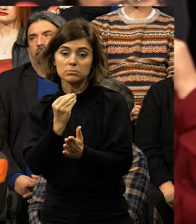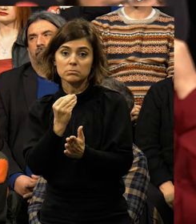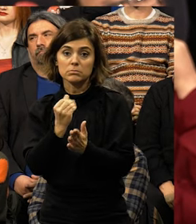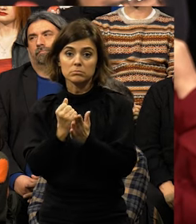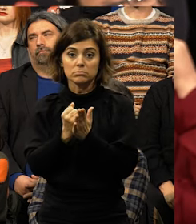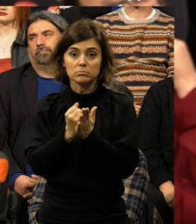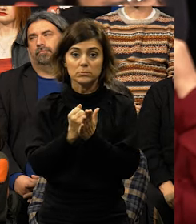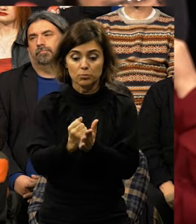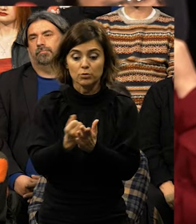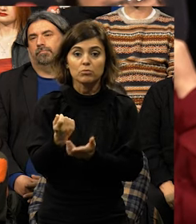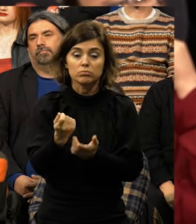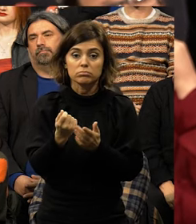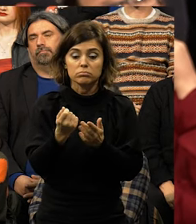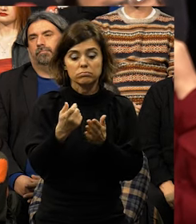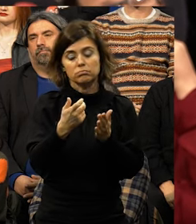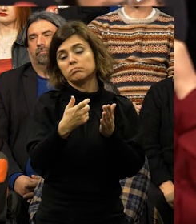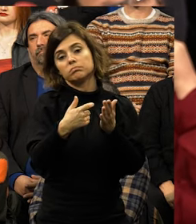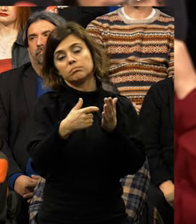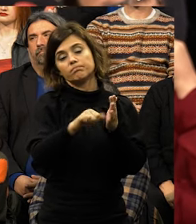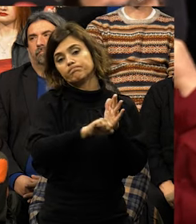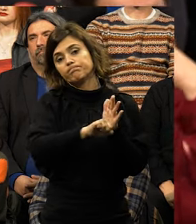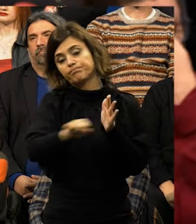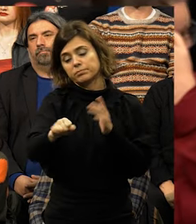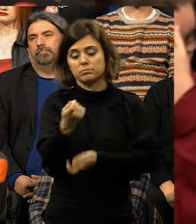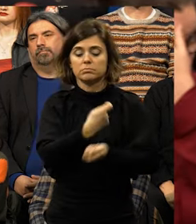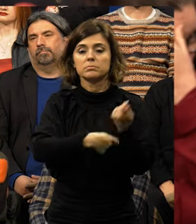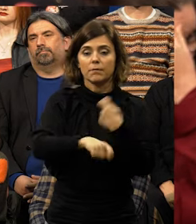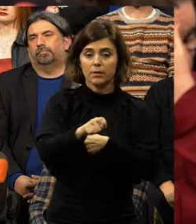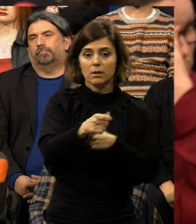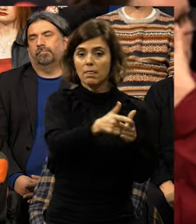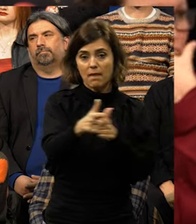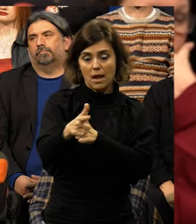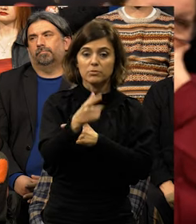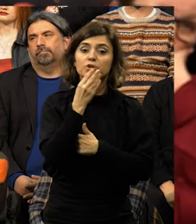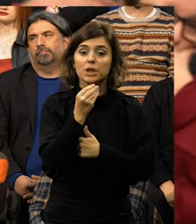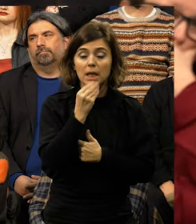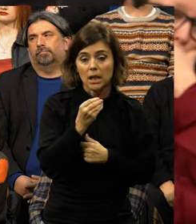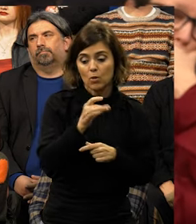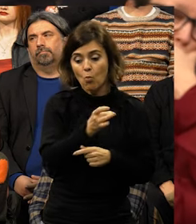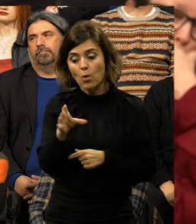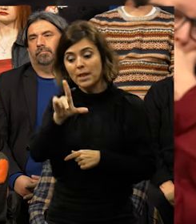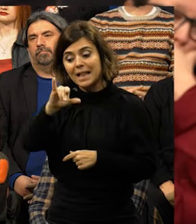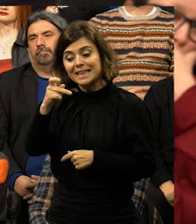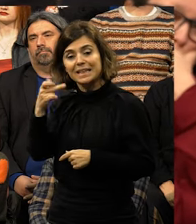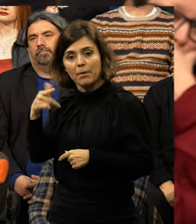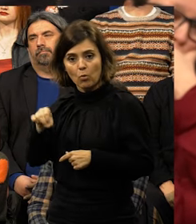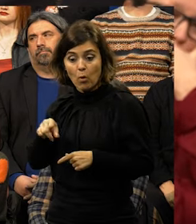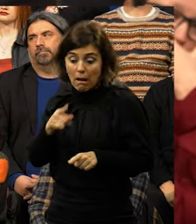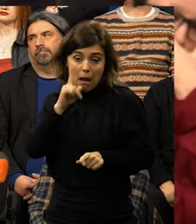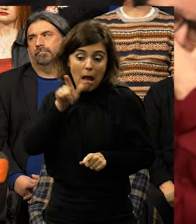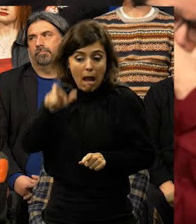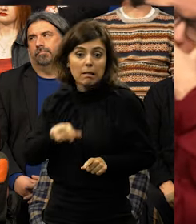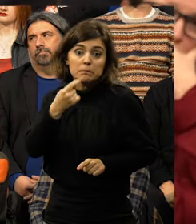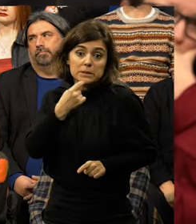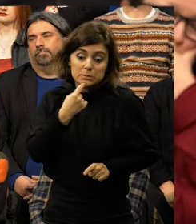Israel na sequência da guerra contra o Líbano então simples quanto isto ela entendeu que se um povo soberano e um país